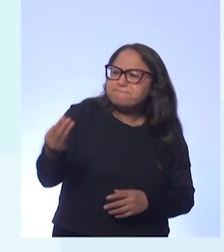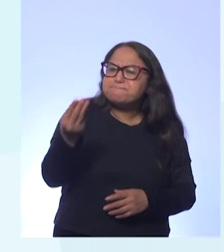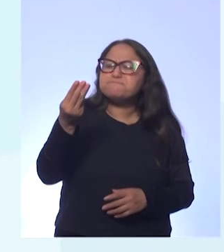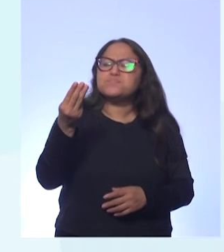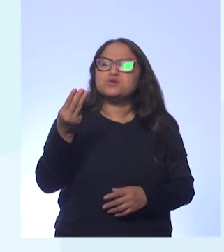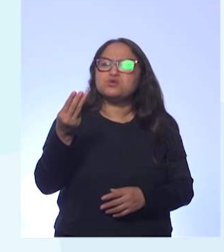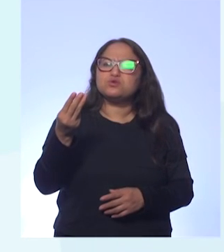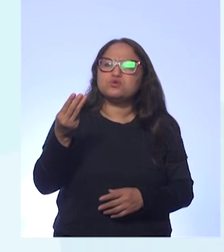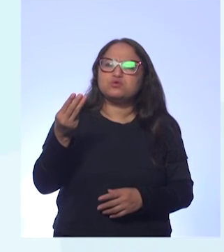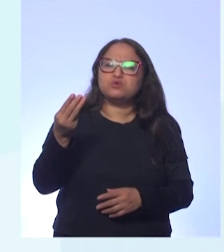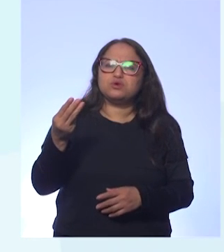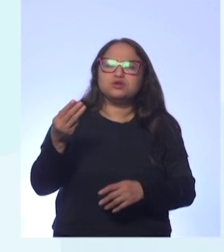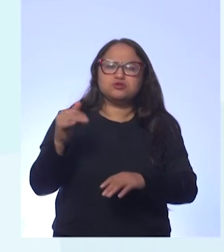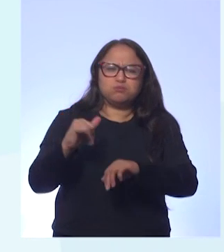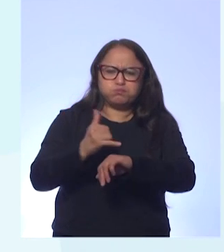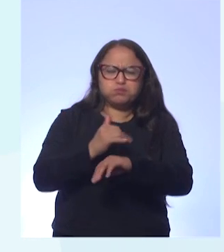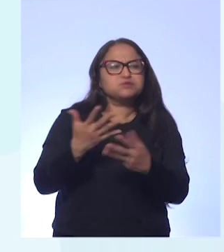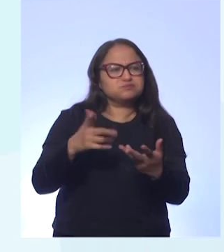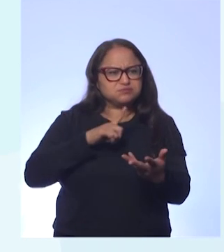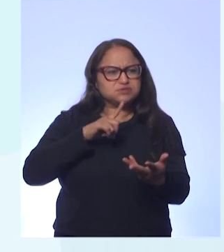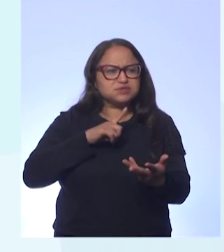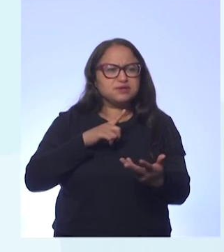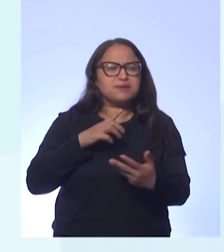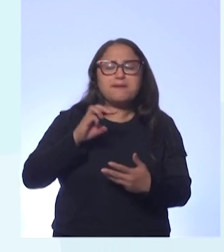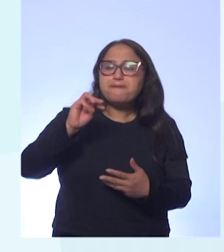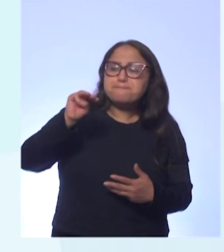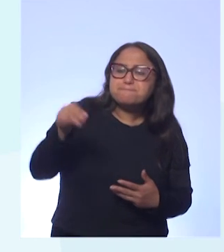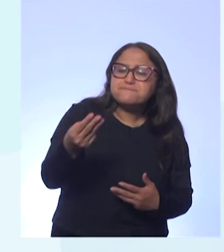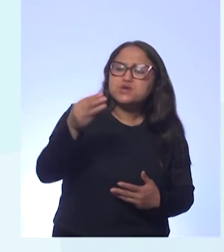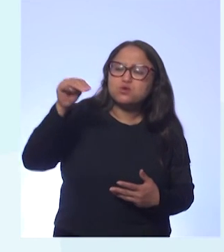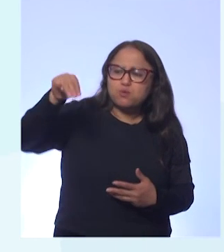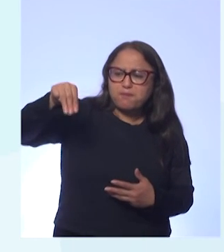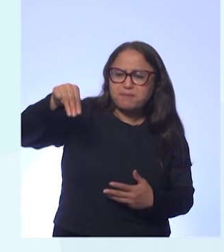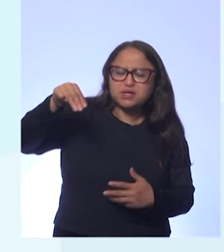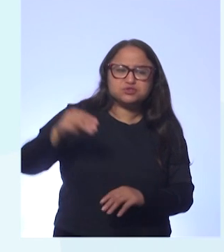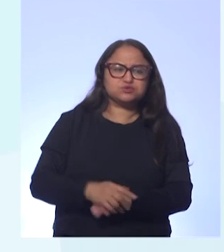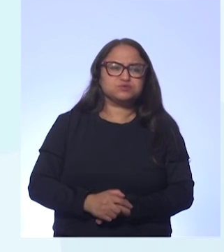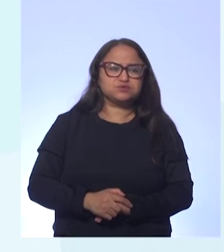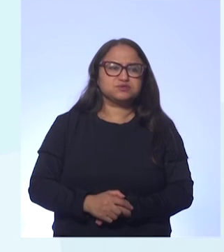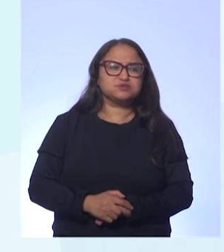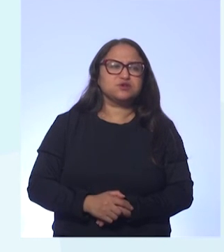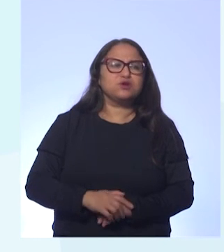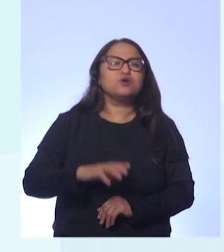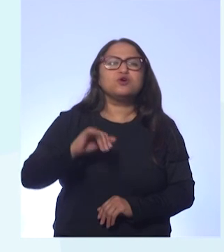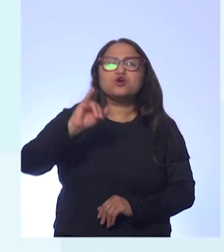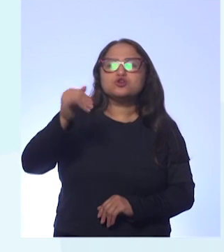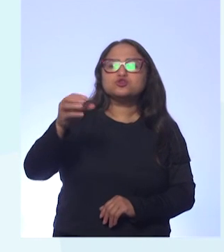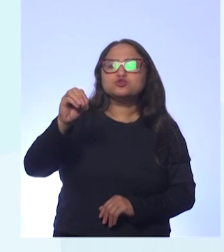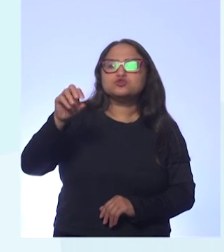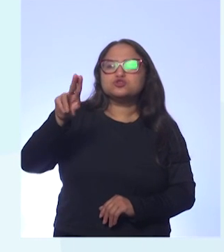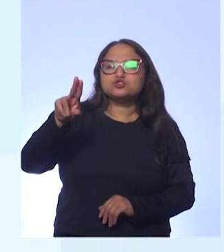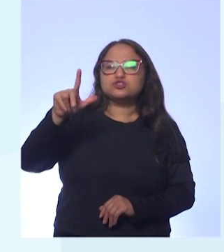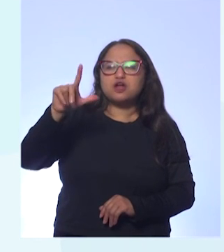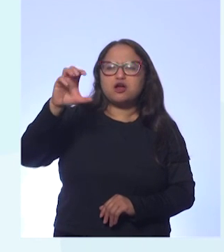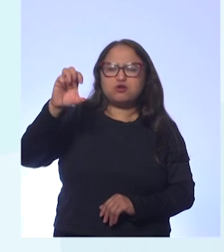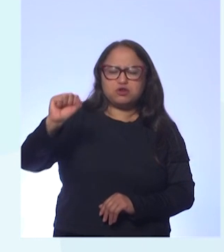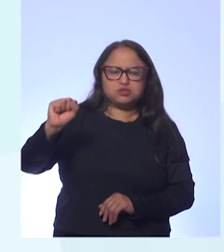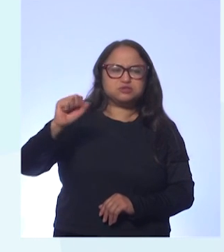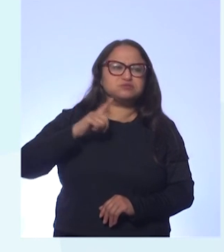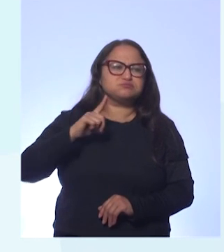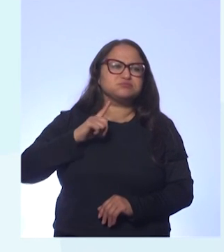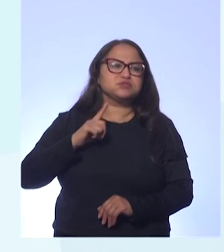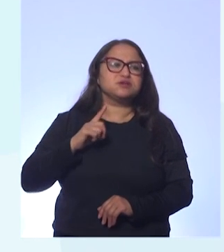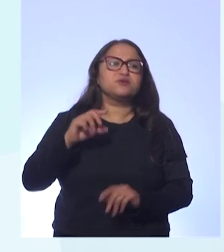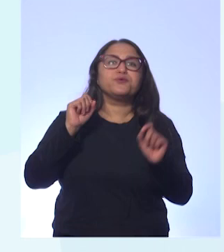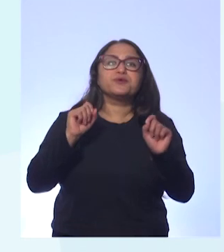1 quilômetro, né? Quilômetro, 1000 metros. 1 quilojoule tem 1000 joules. Então, a palavra quilo